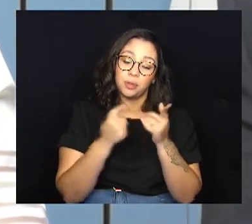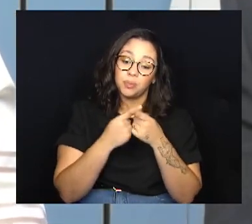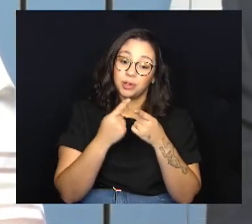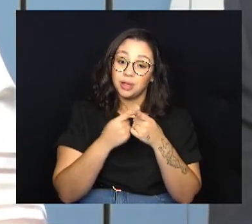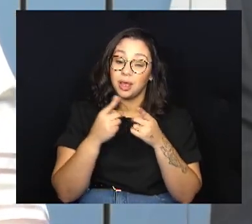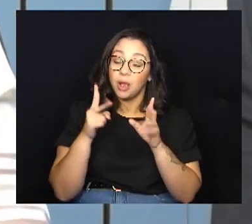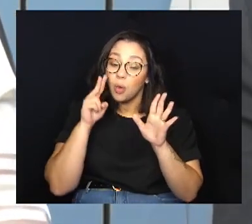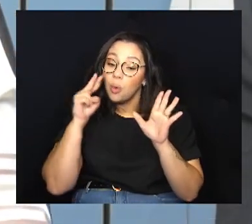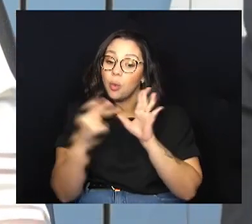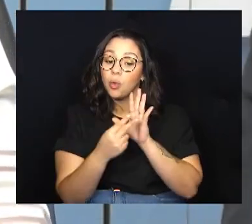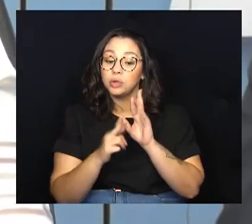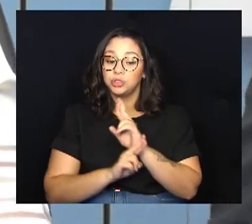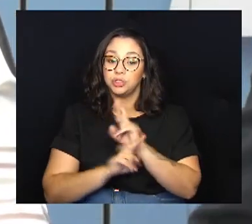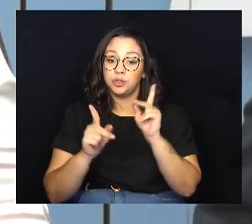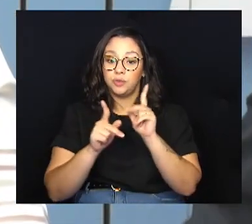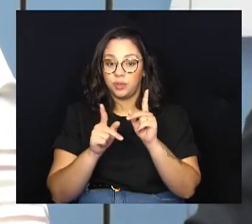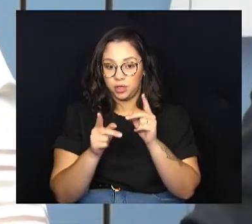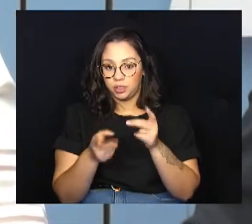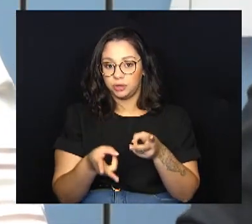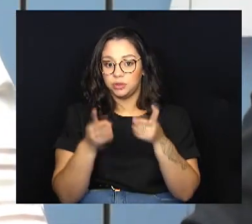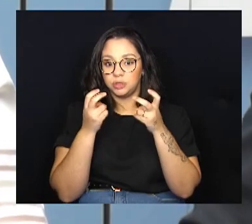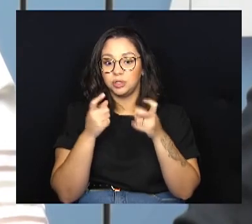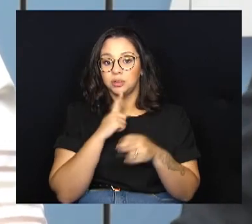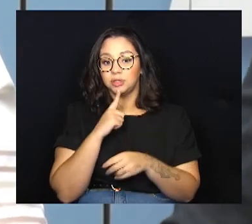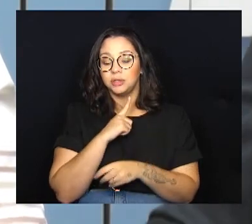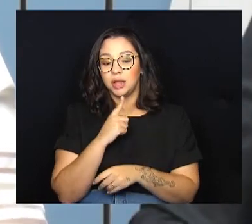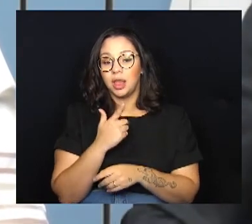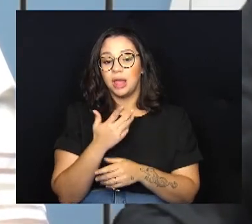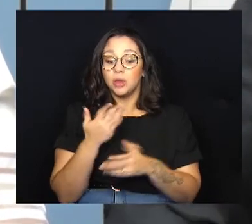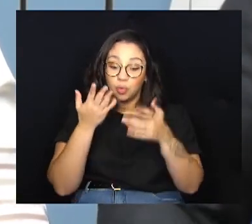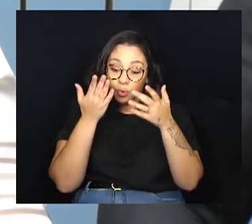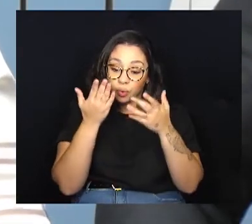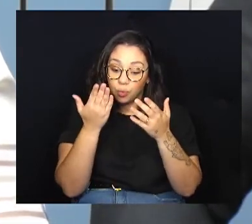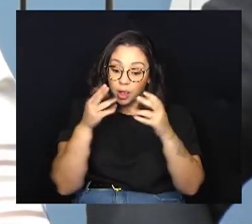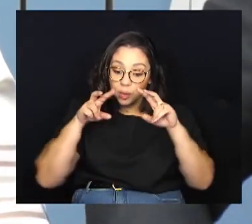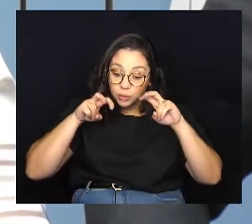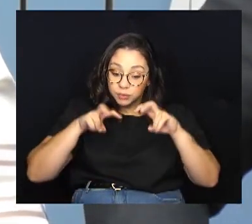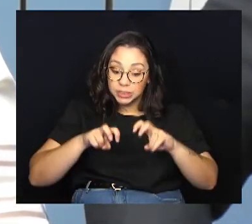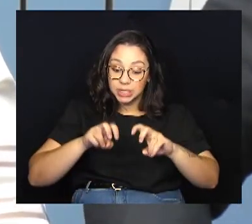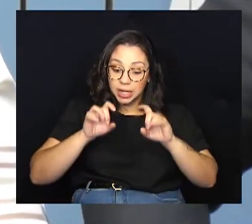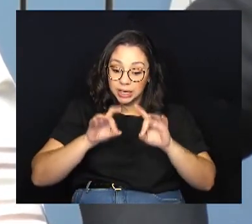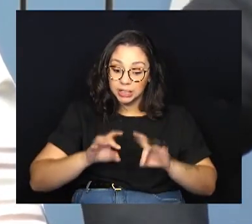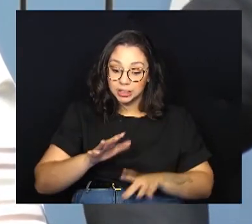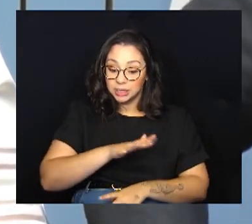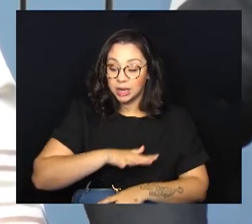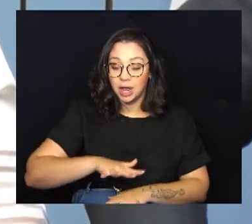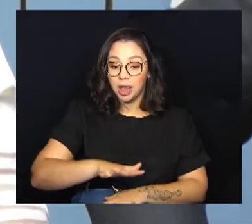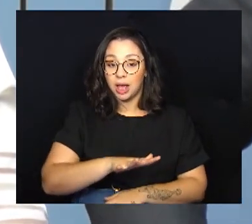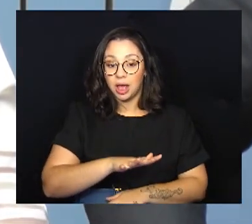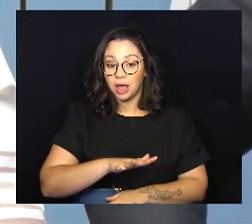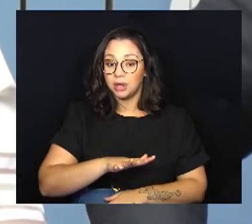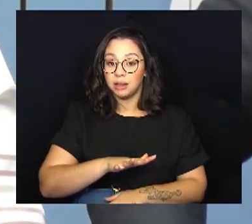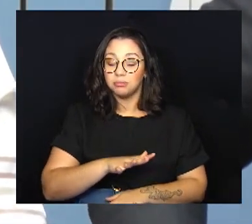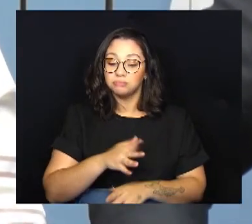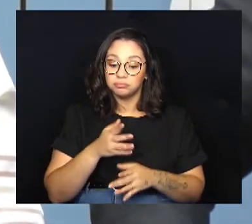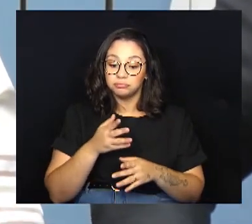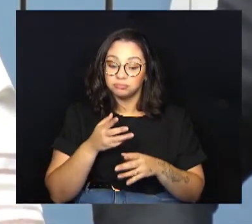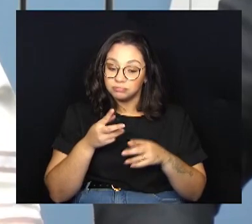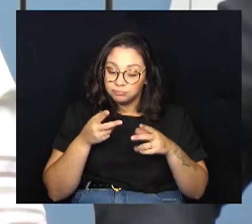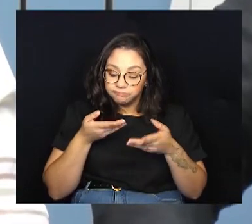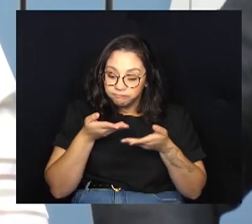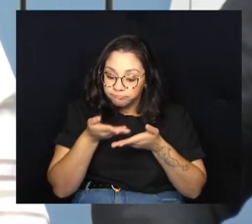é a função do Conselho, né, nesse contexto de prevenção? E quando a gente fala,